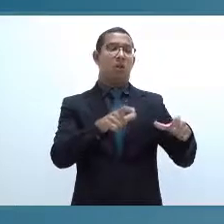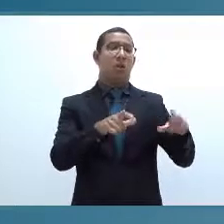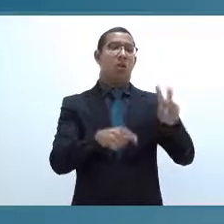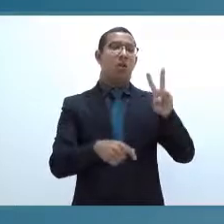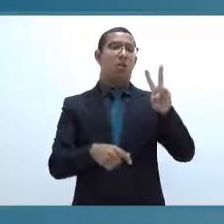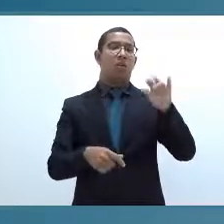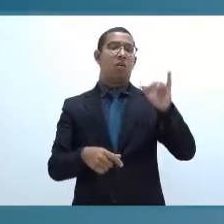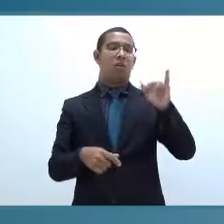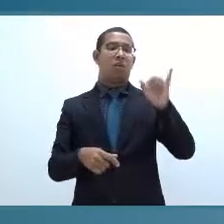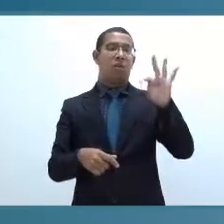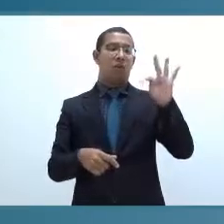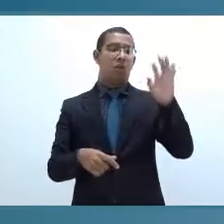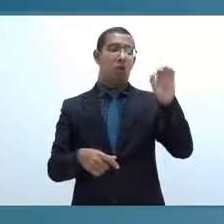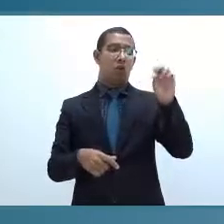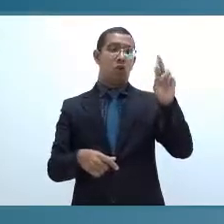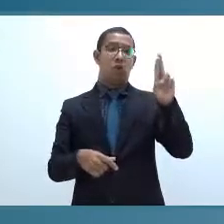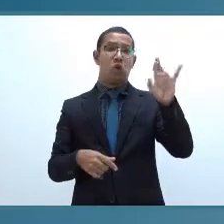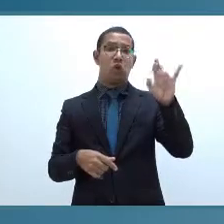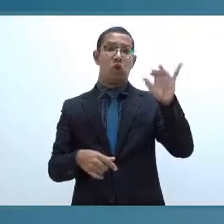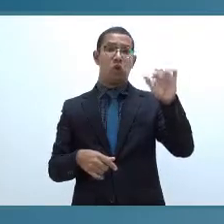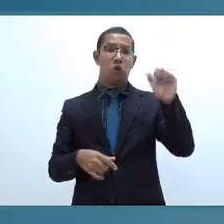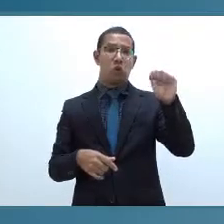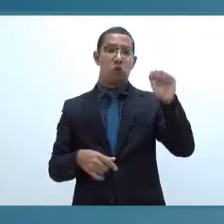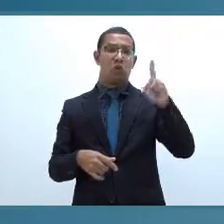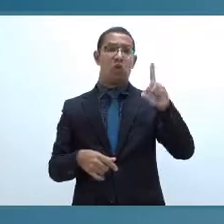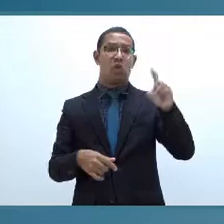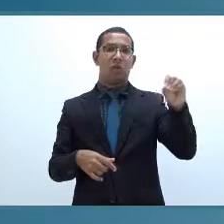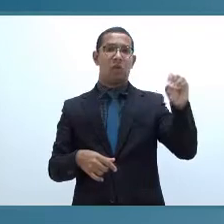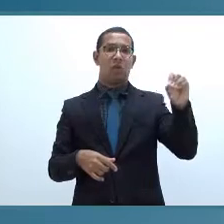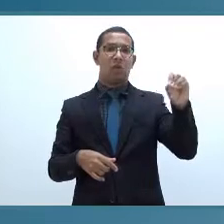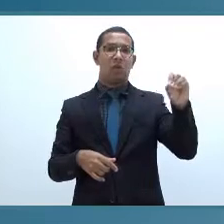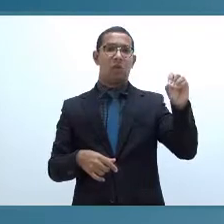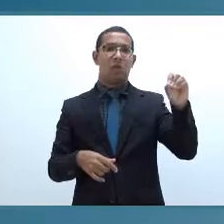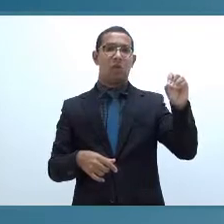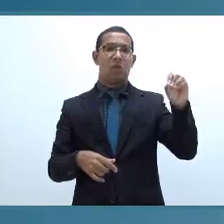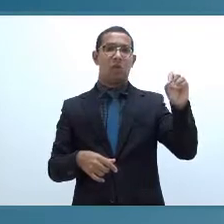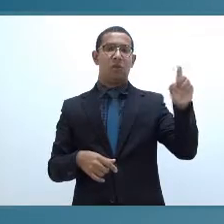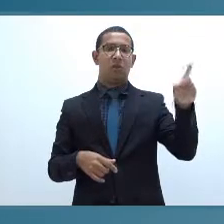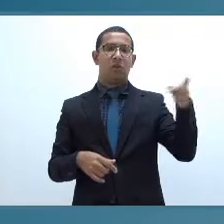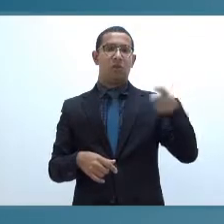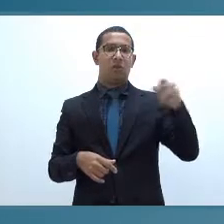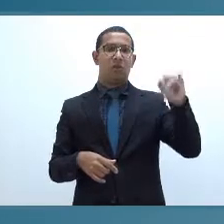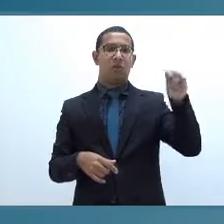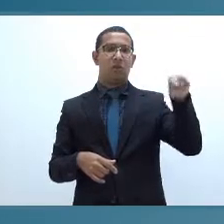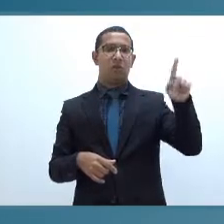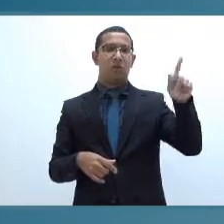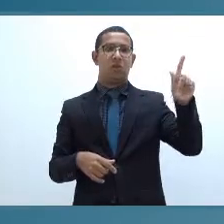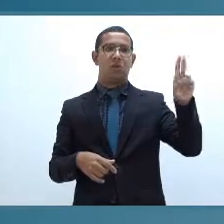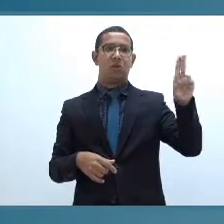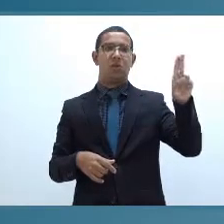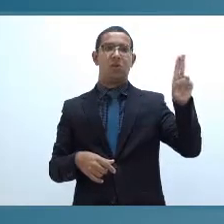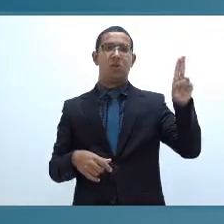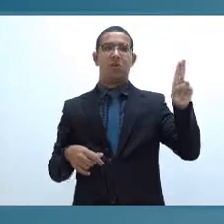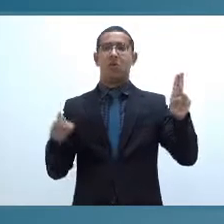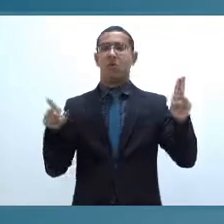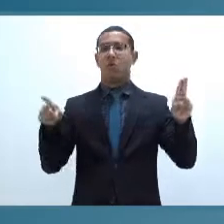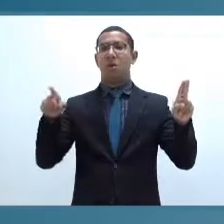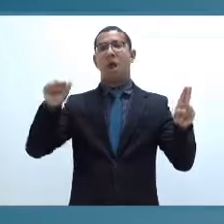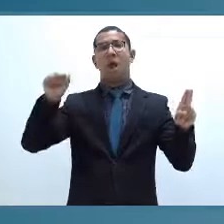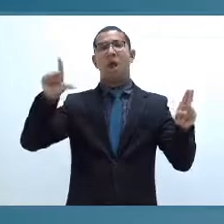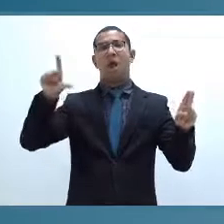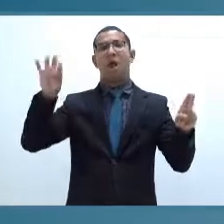E justificou ainda que cada instituto teria 15.921 habitantes e a Altamira